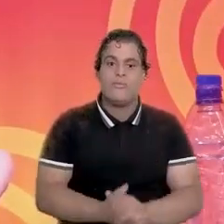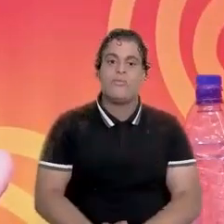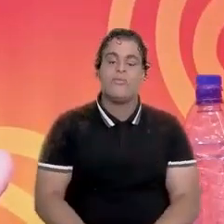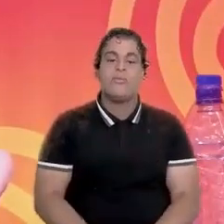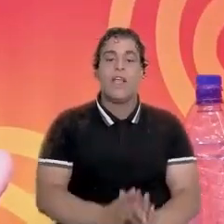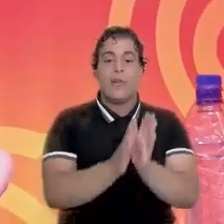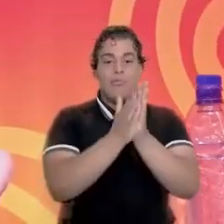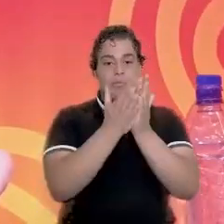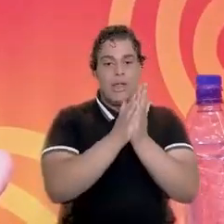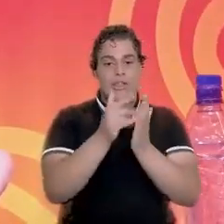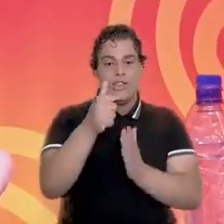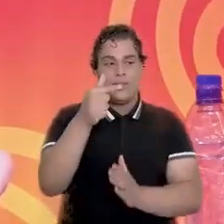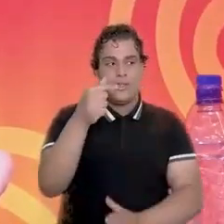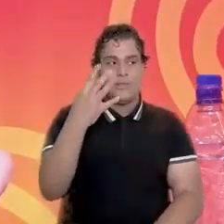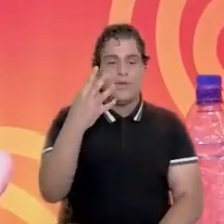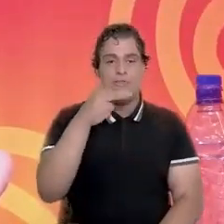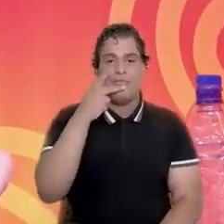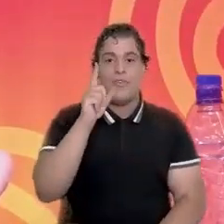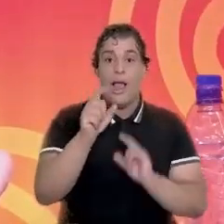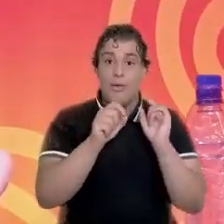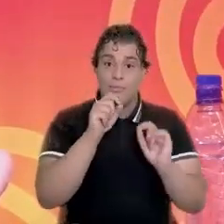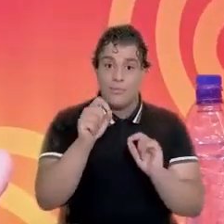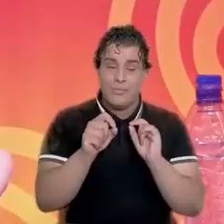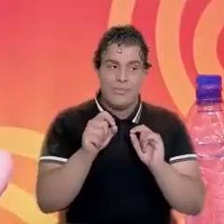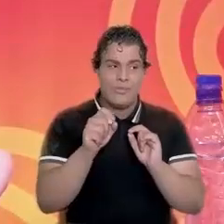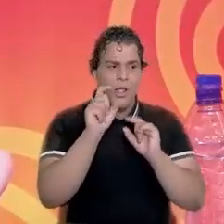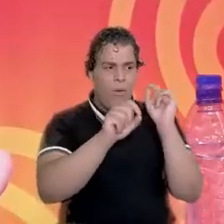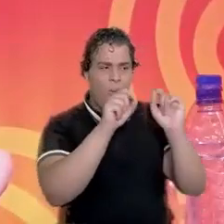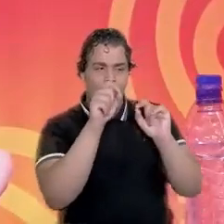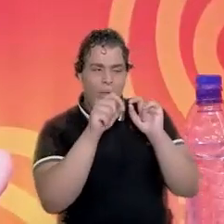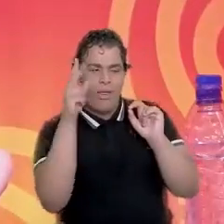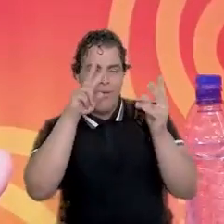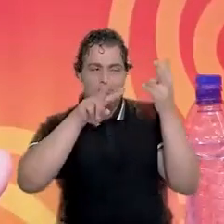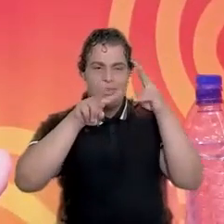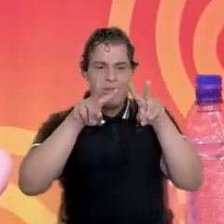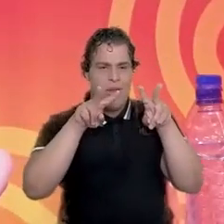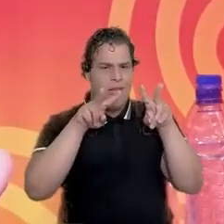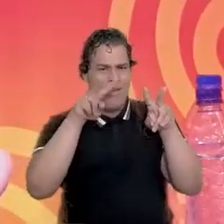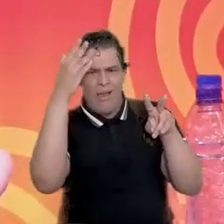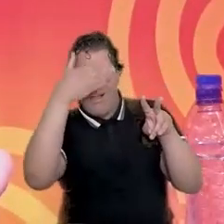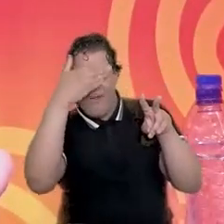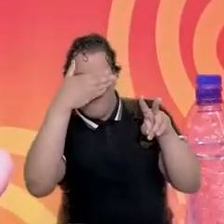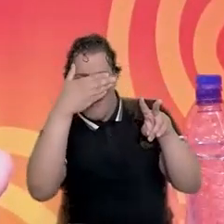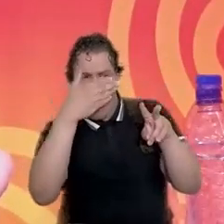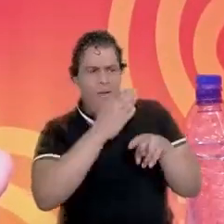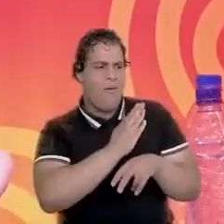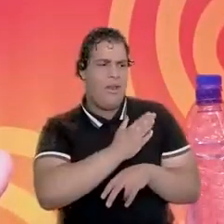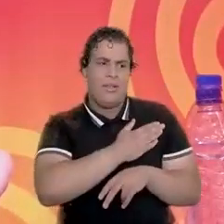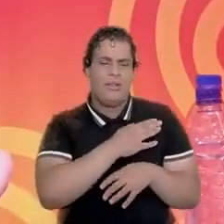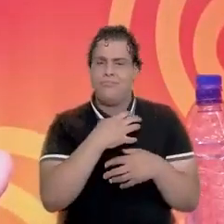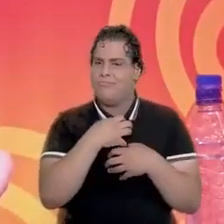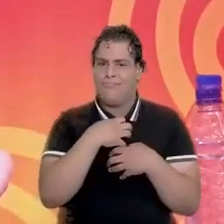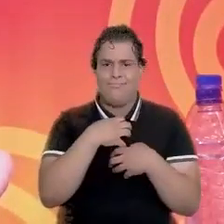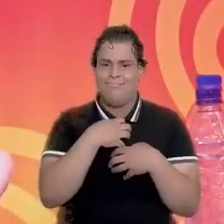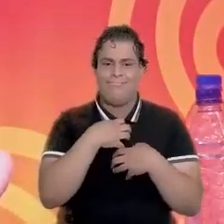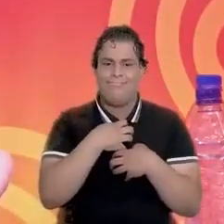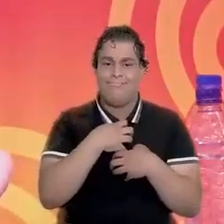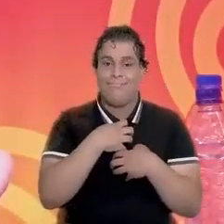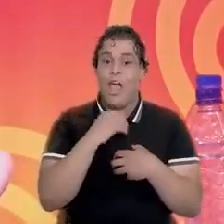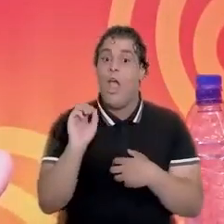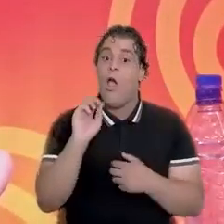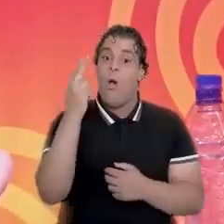comprar, tá? Você já vai lá direto, que diz assim: o que os olhos não veem, o coração não sente. Ou o ditado